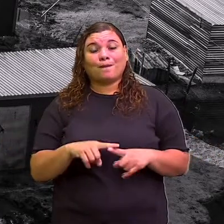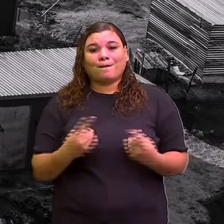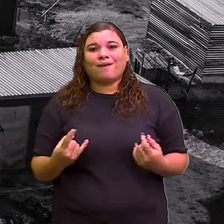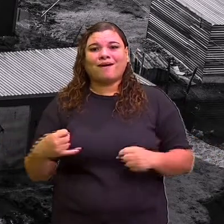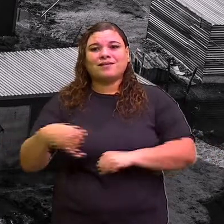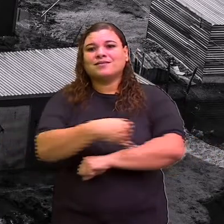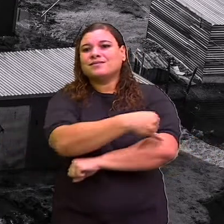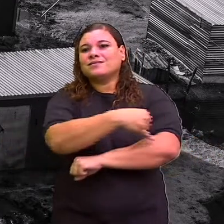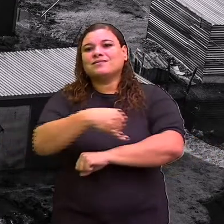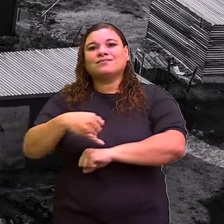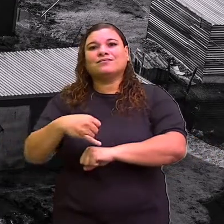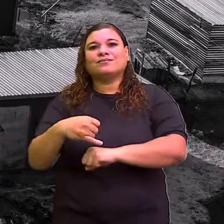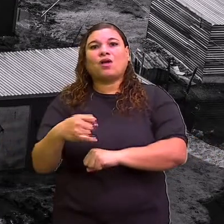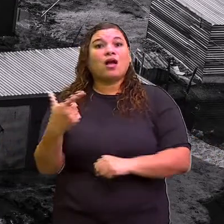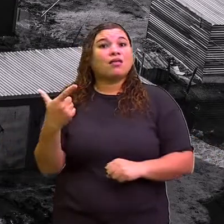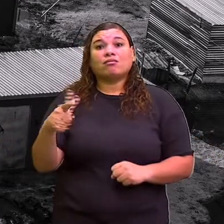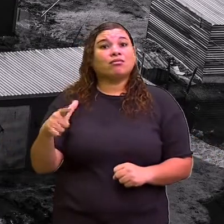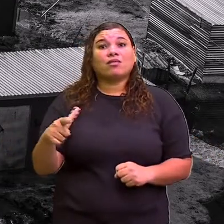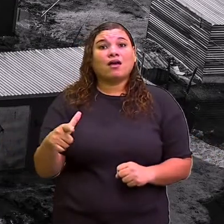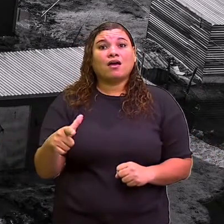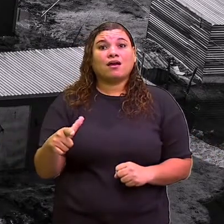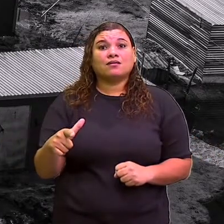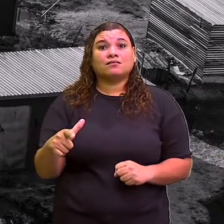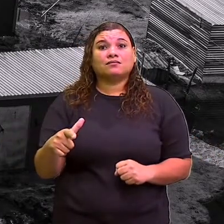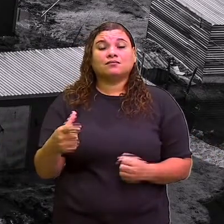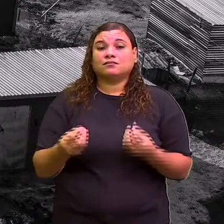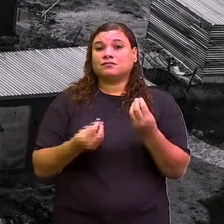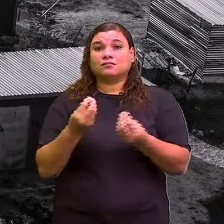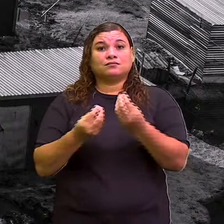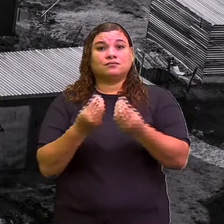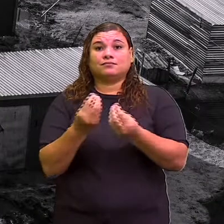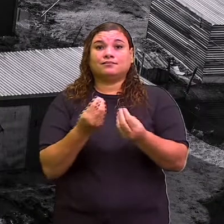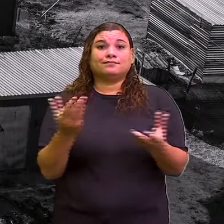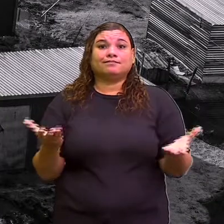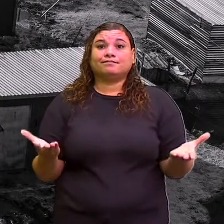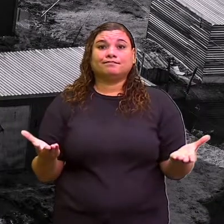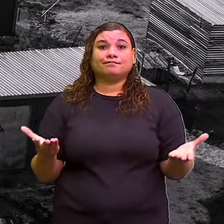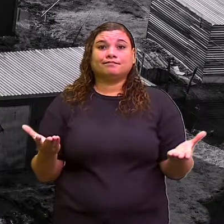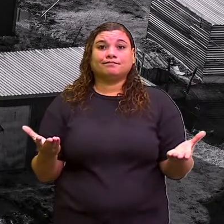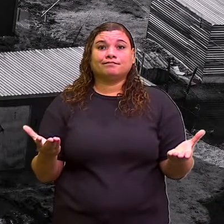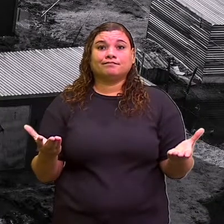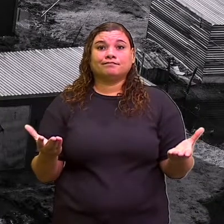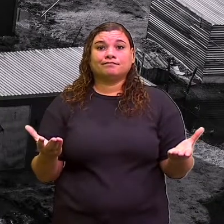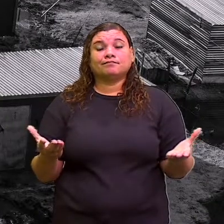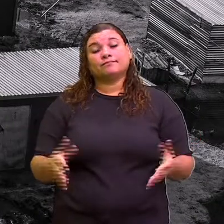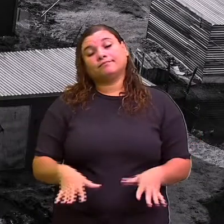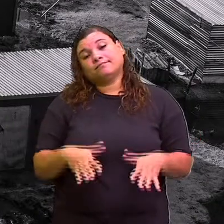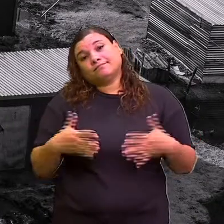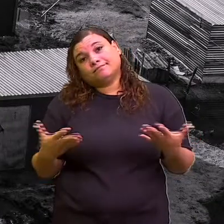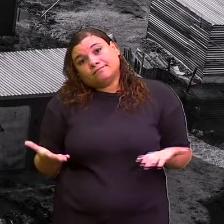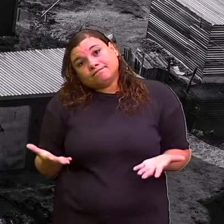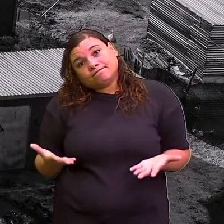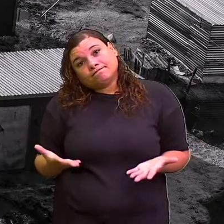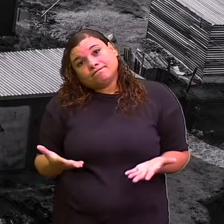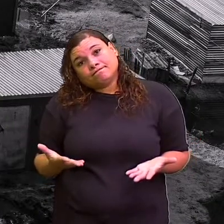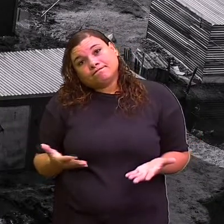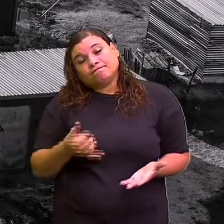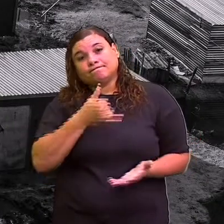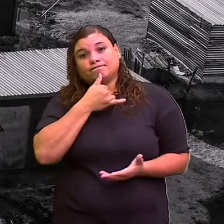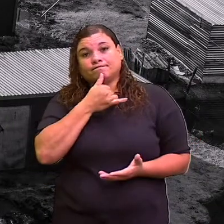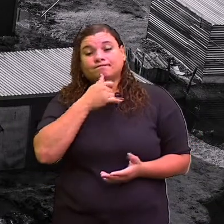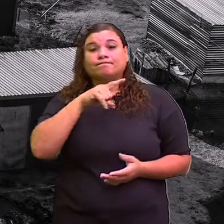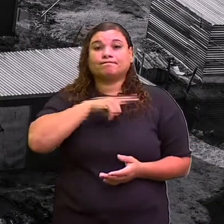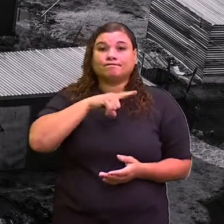estar preparados, vamos ter lugares, vamos ter bairros, vamos colocar assim,